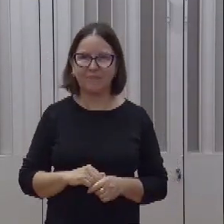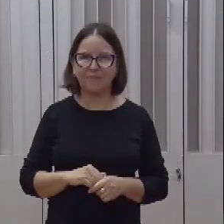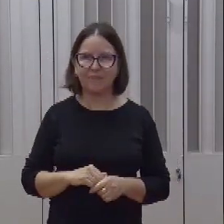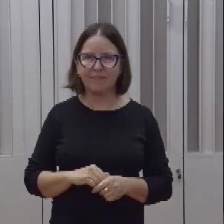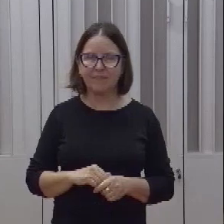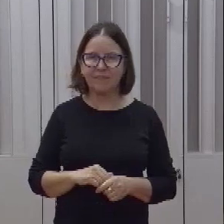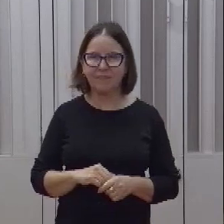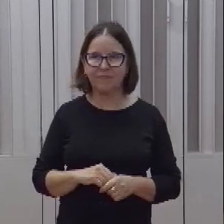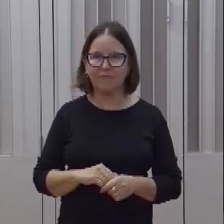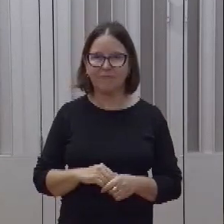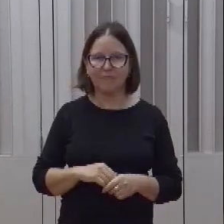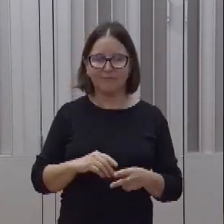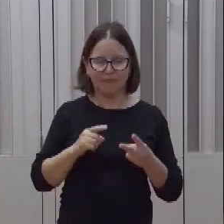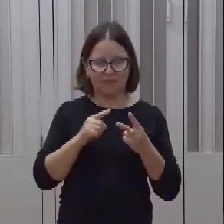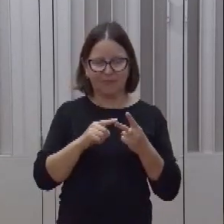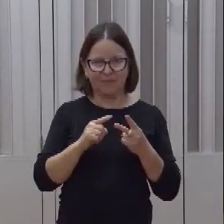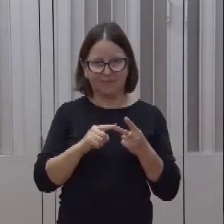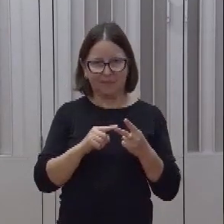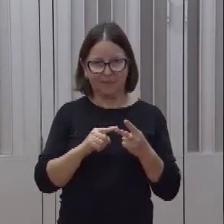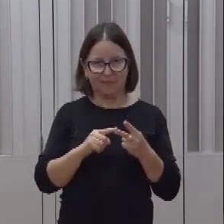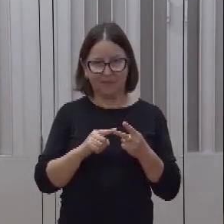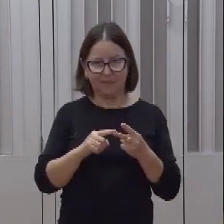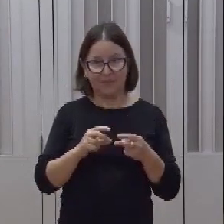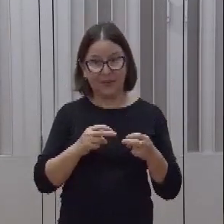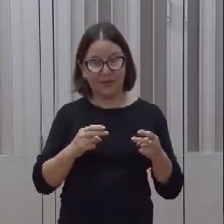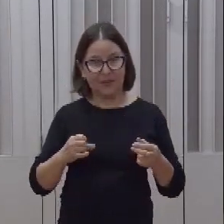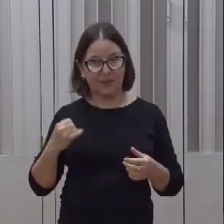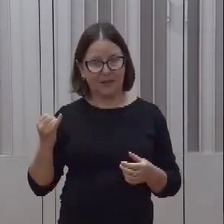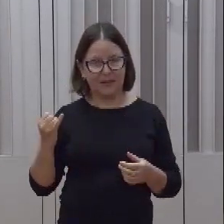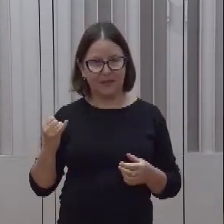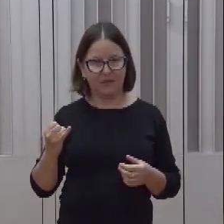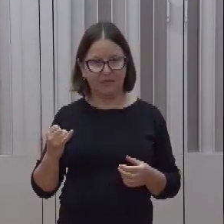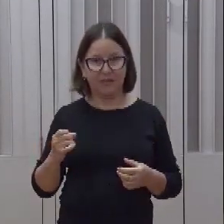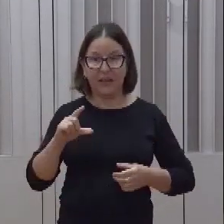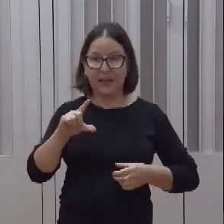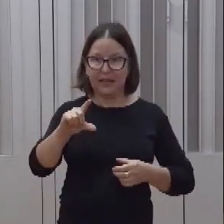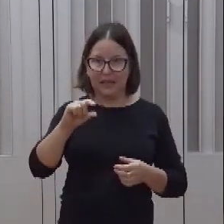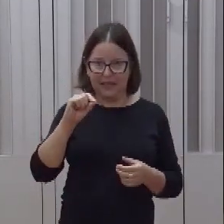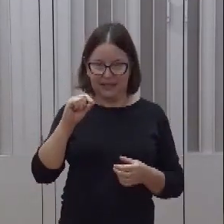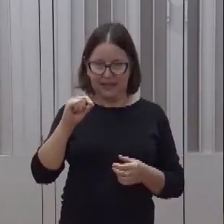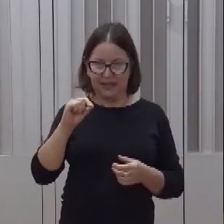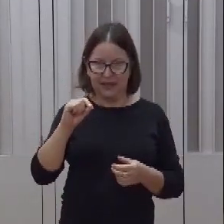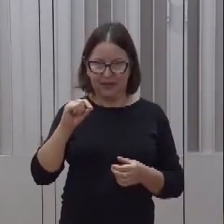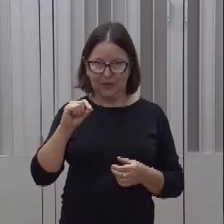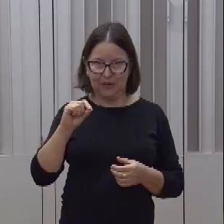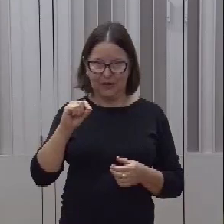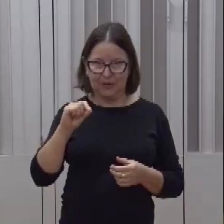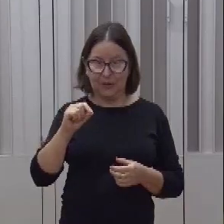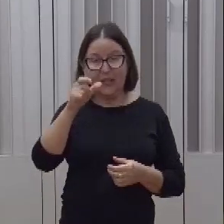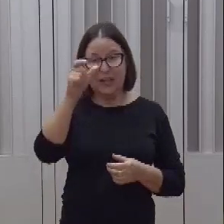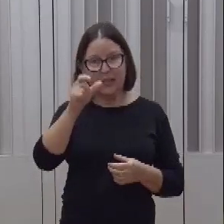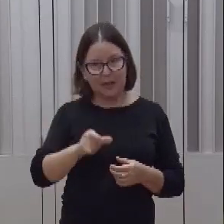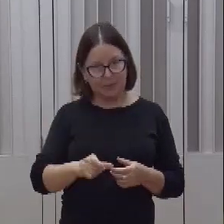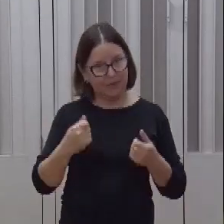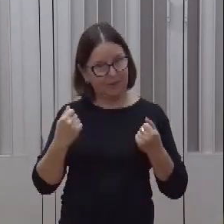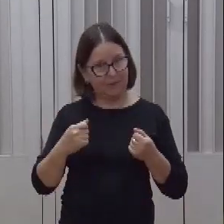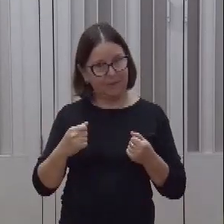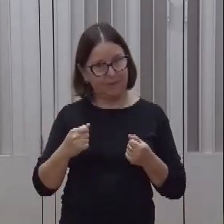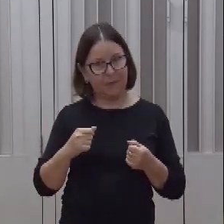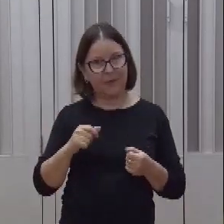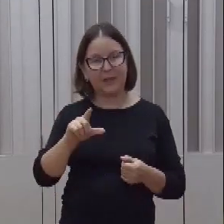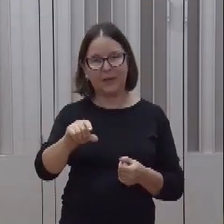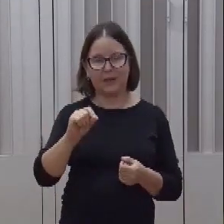Segunda questão muito importante é a decisão que a pessoa tem que tomar. A soberania